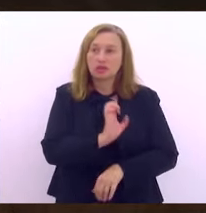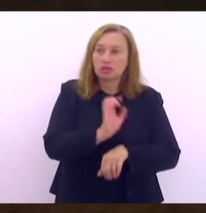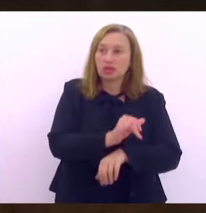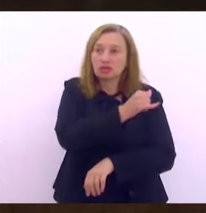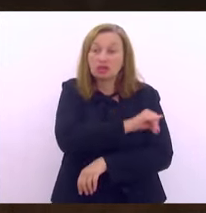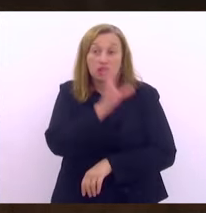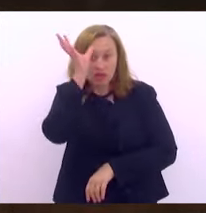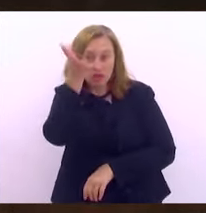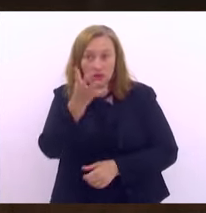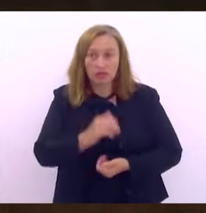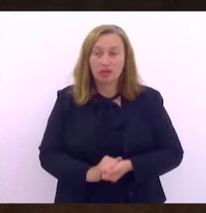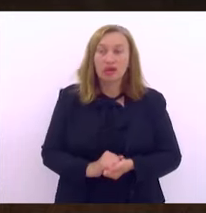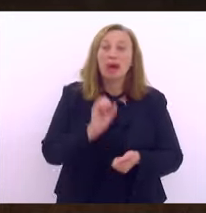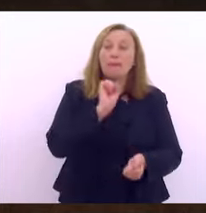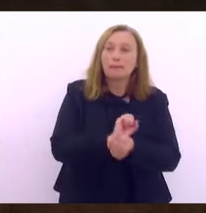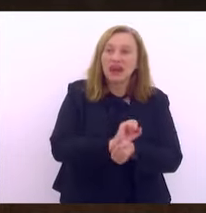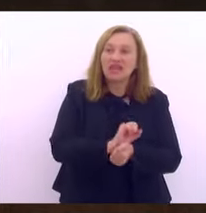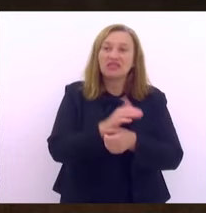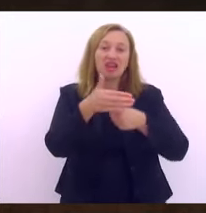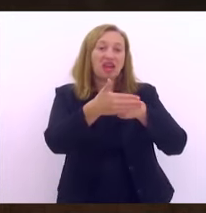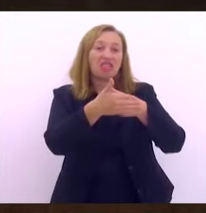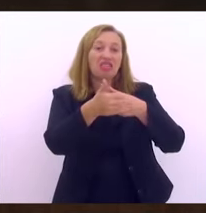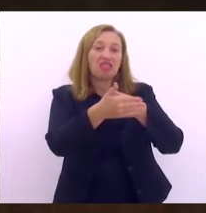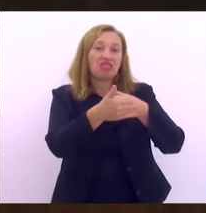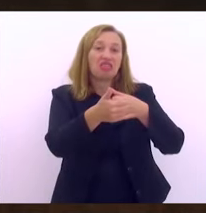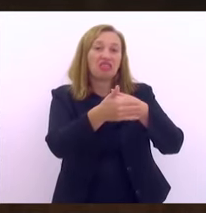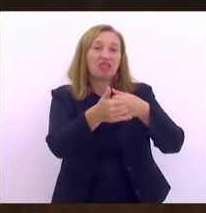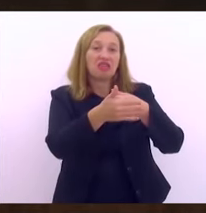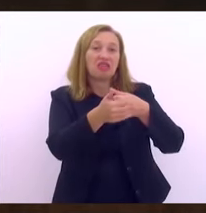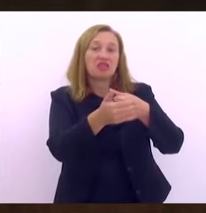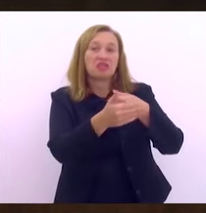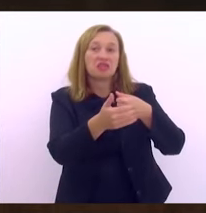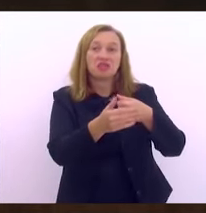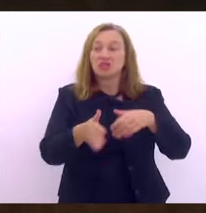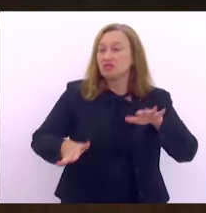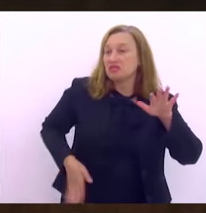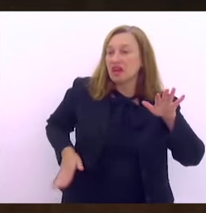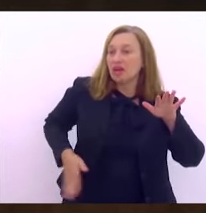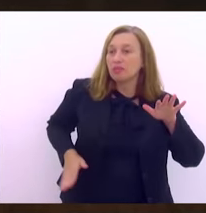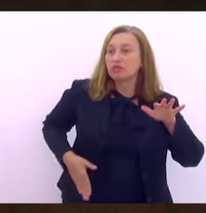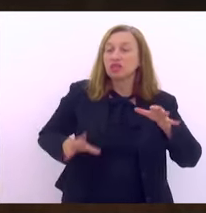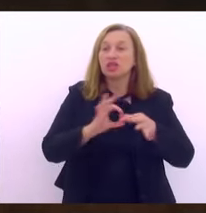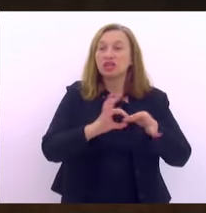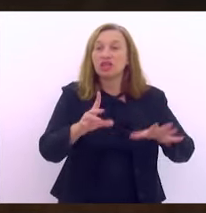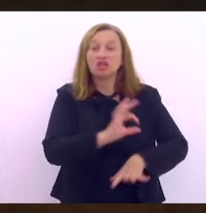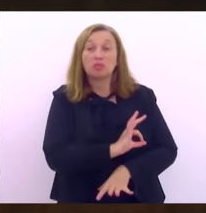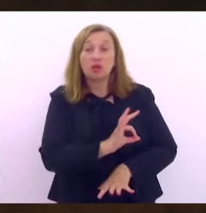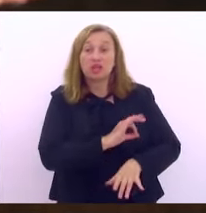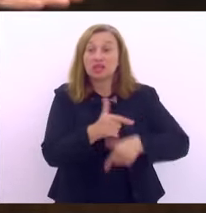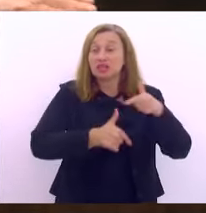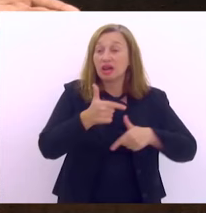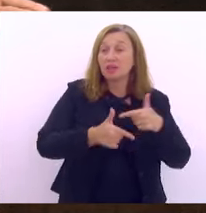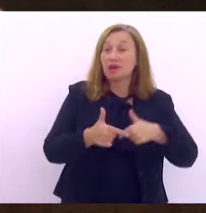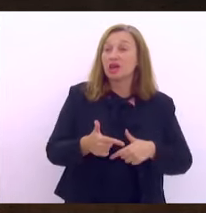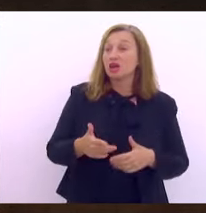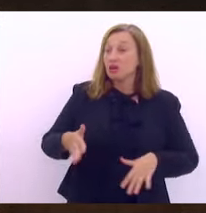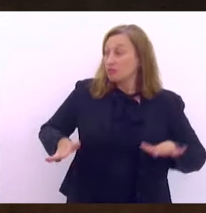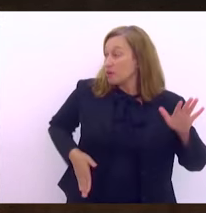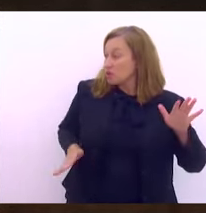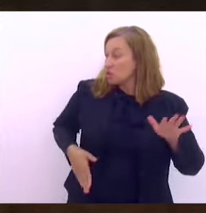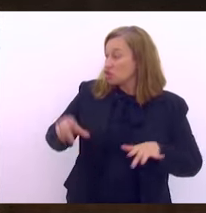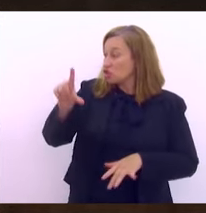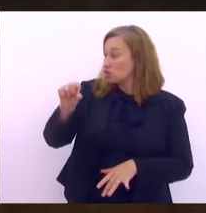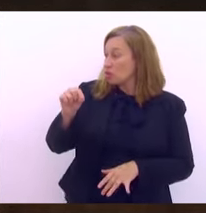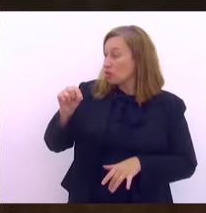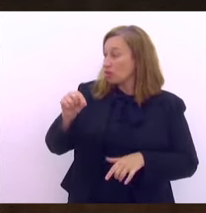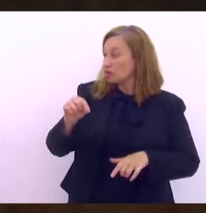resolve. Para de ficar passando a mão na cabeça desses vagabundos e deixa a polícia trabalhar. Eles escolhem o lado deles, cara.